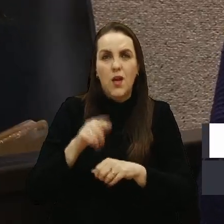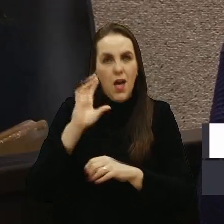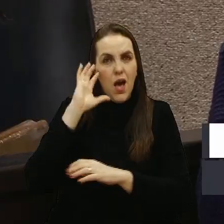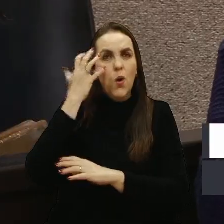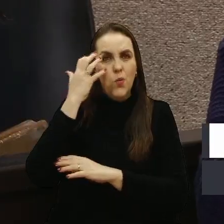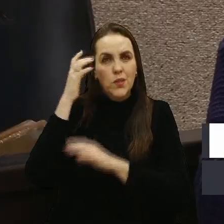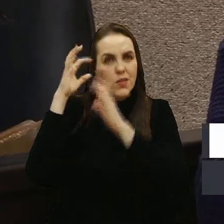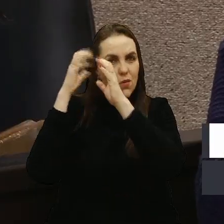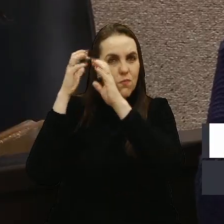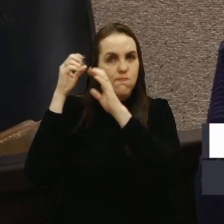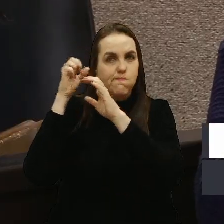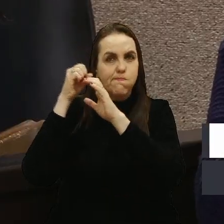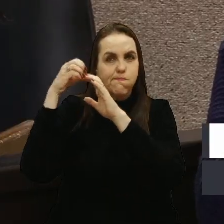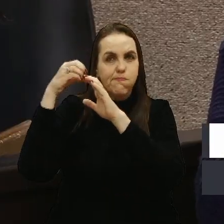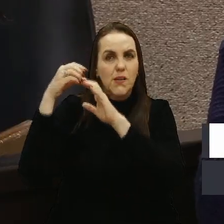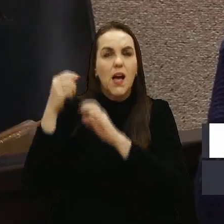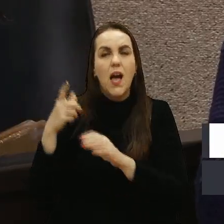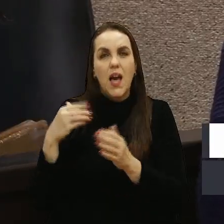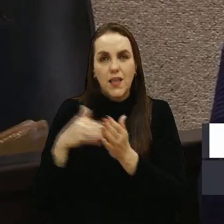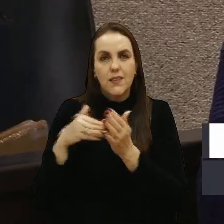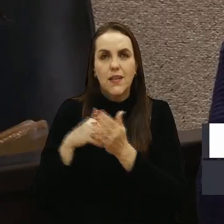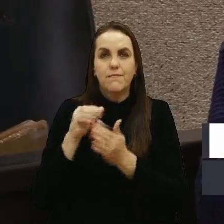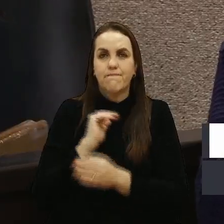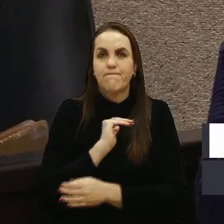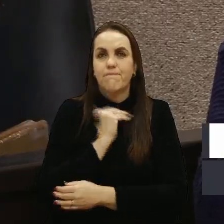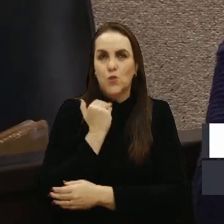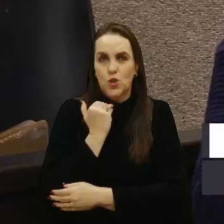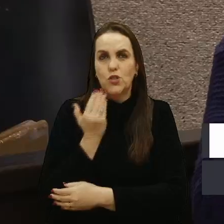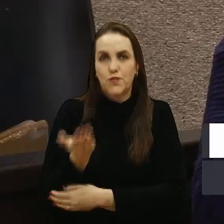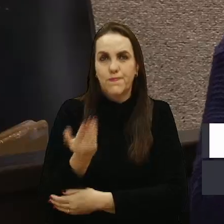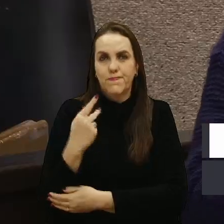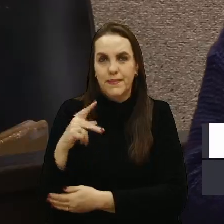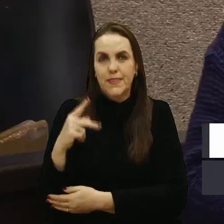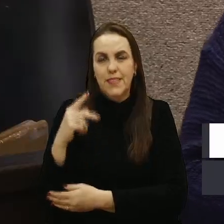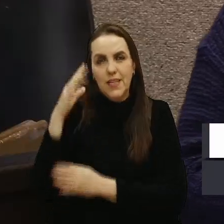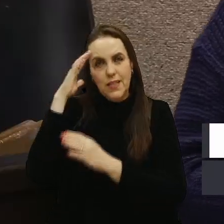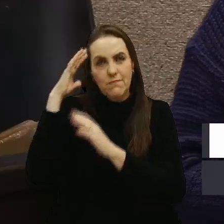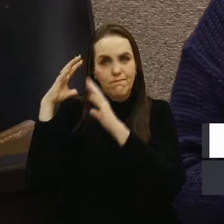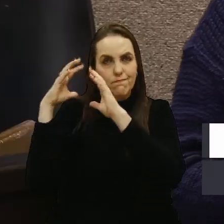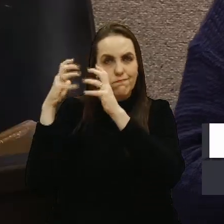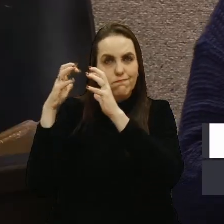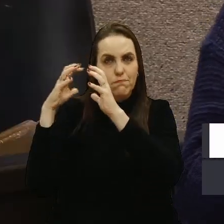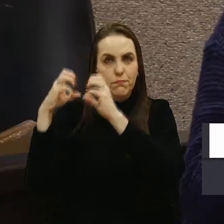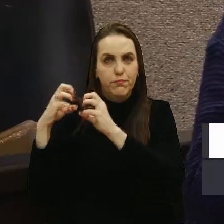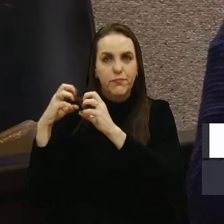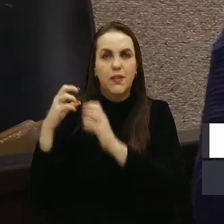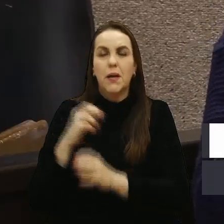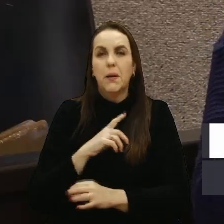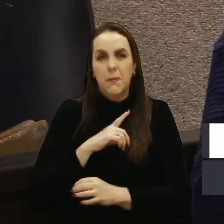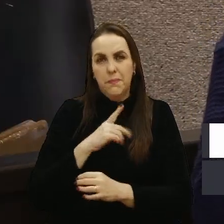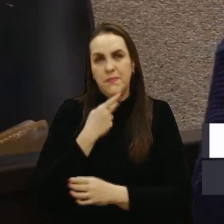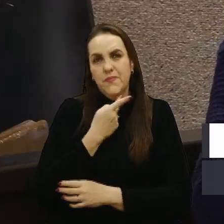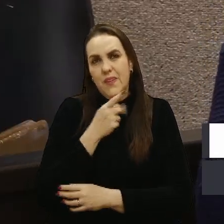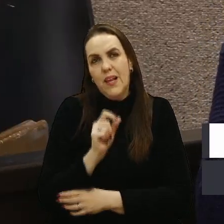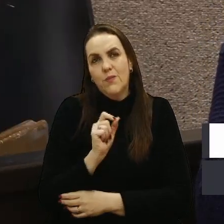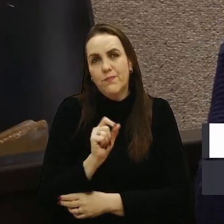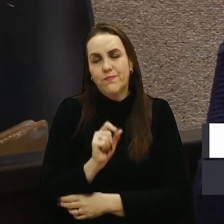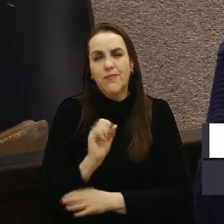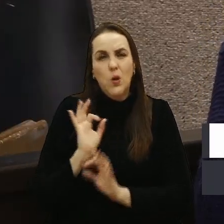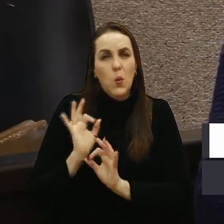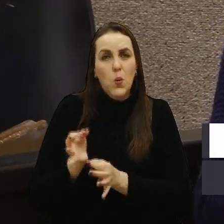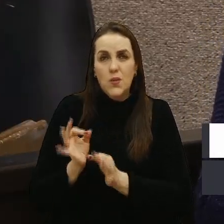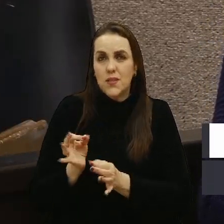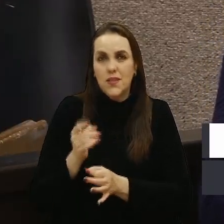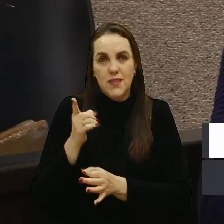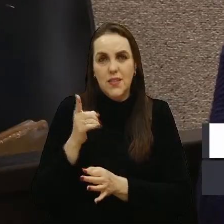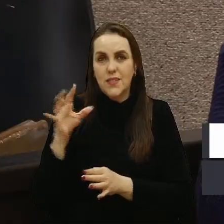aneurisma até a morte, enfim, a morte cefálica dele. Mas dizer que, com toda certeza,